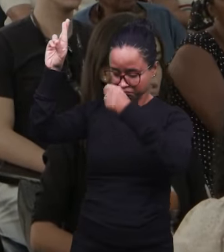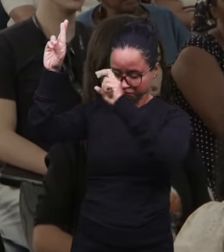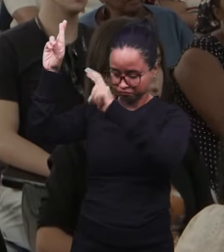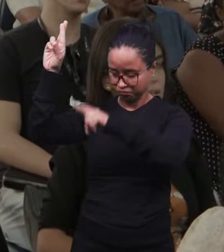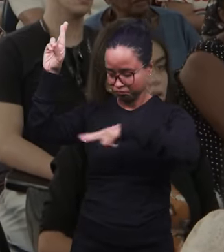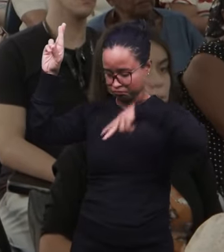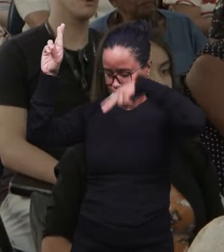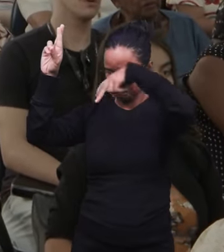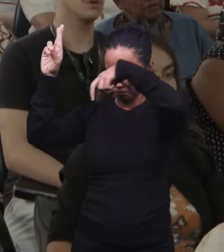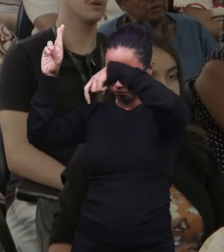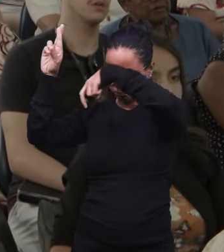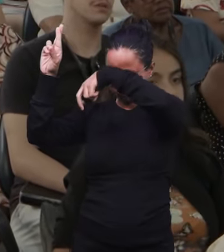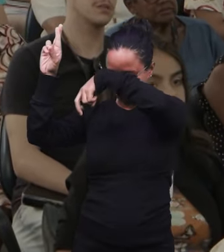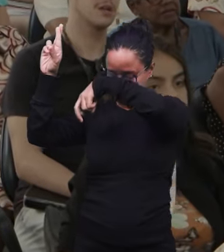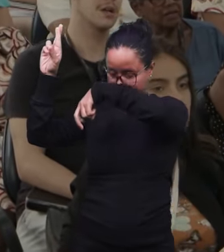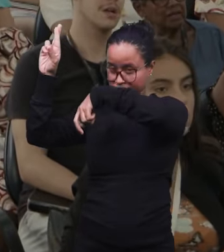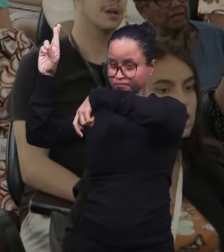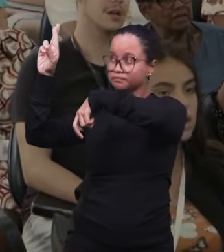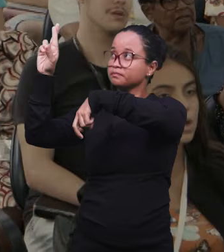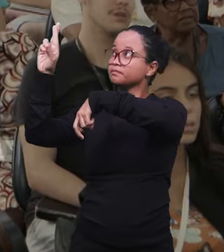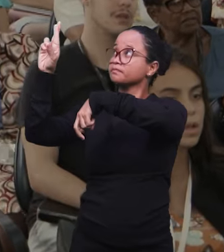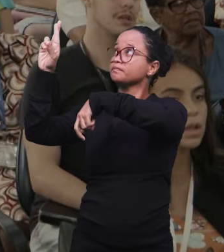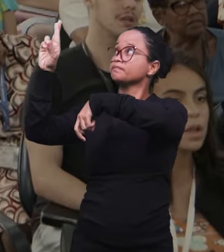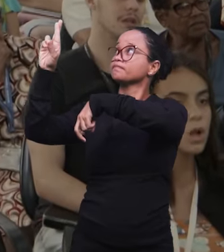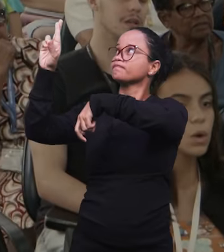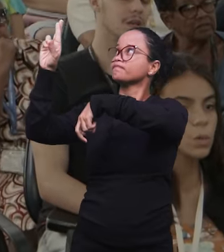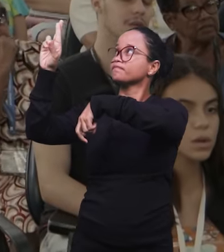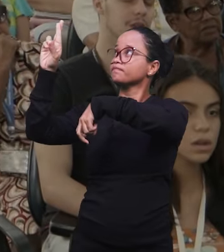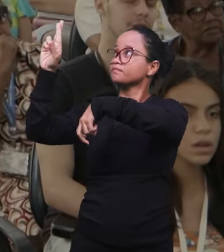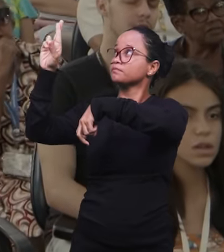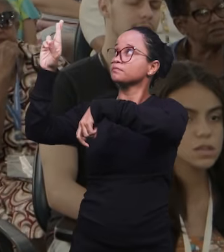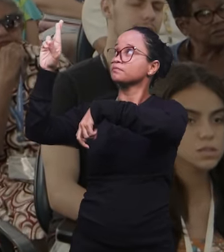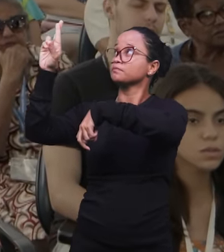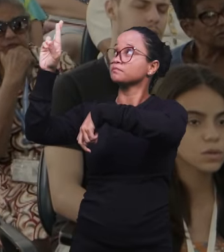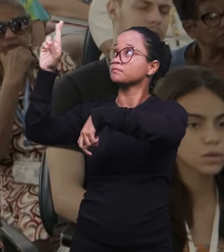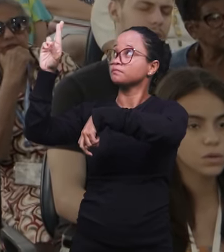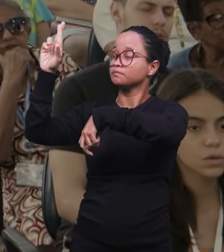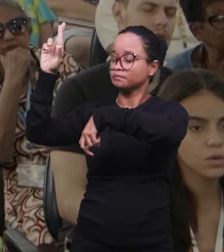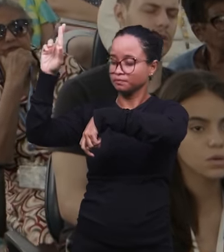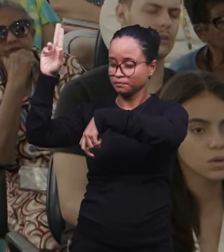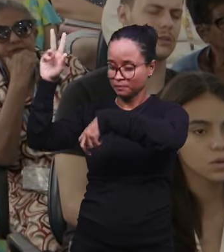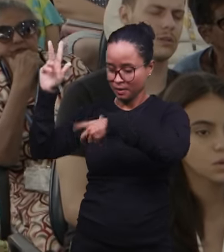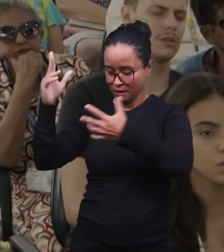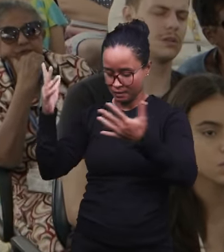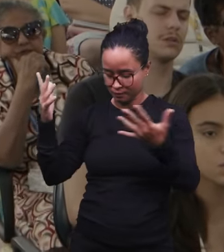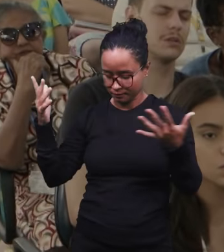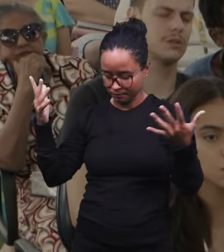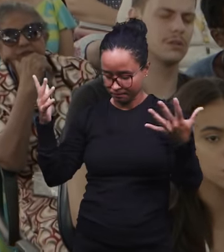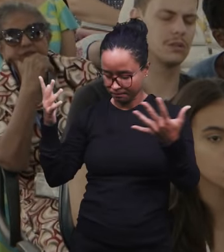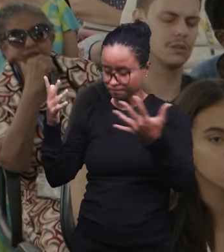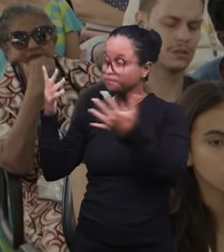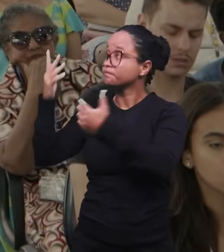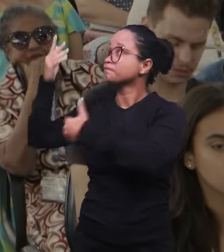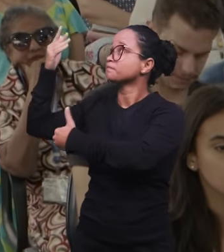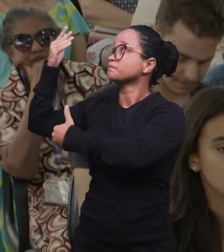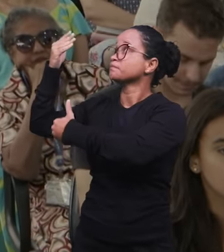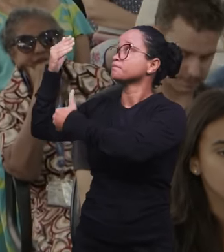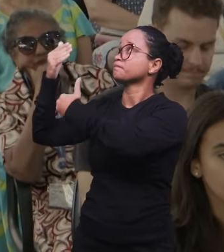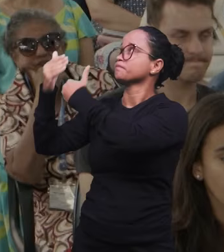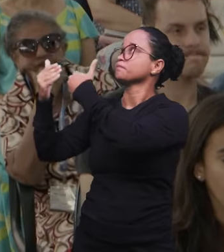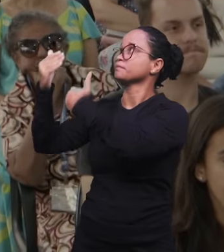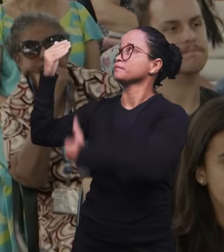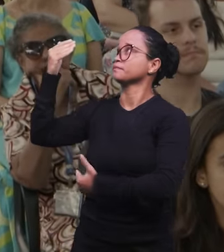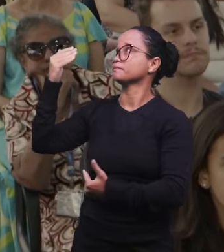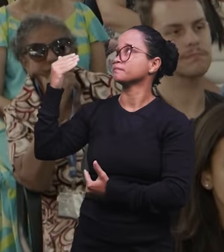Diante dele a prostrar meu estou.